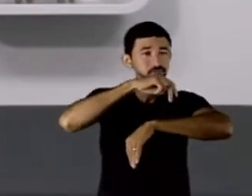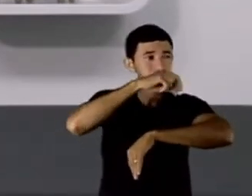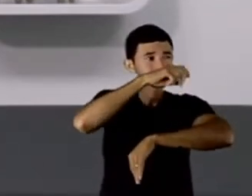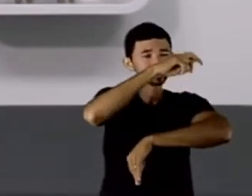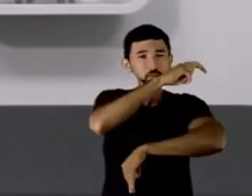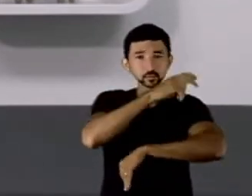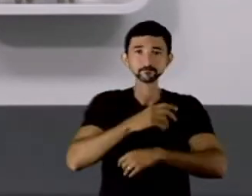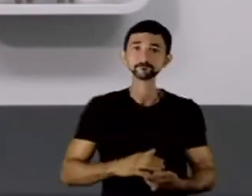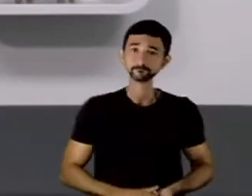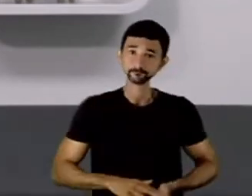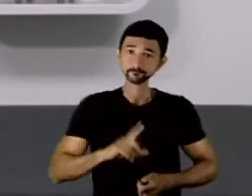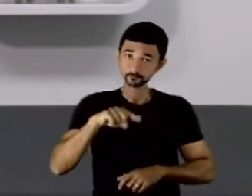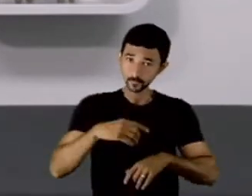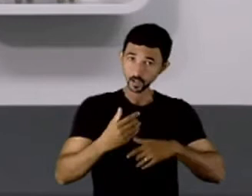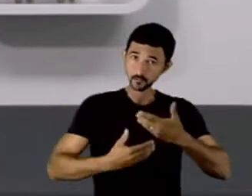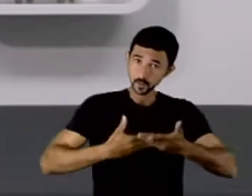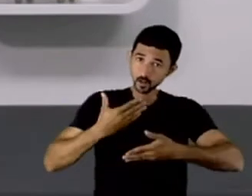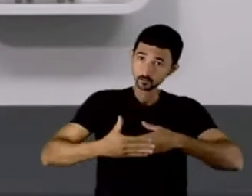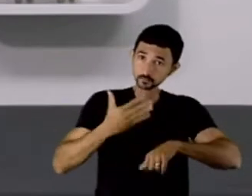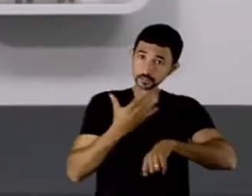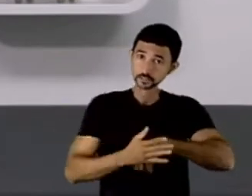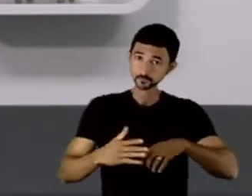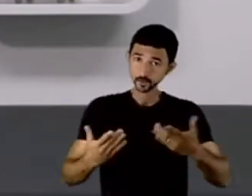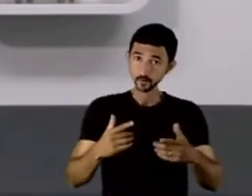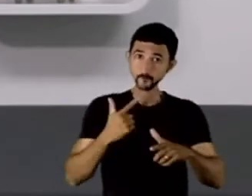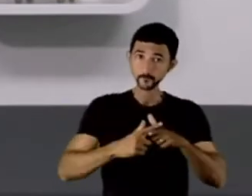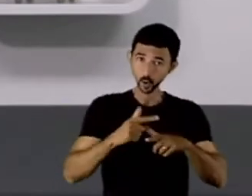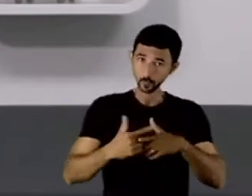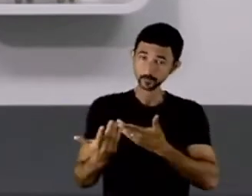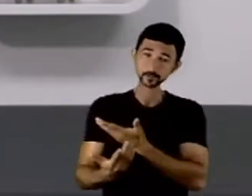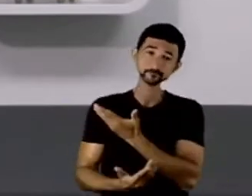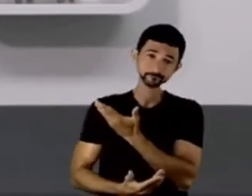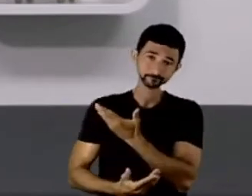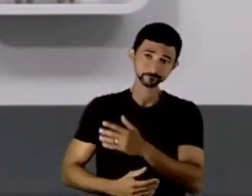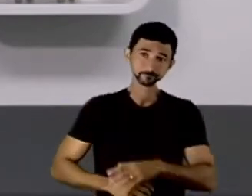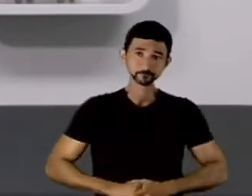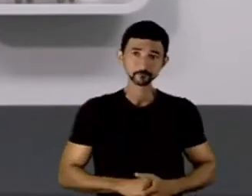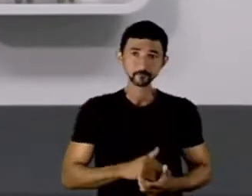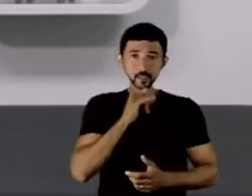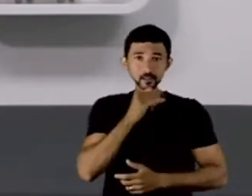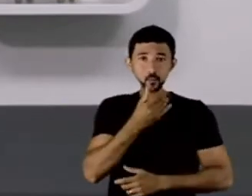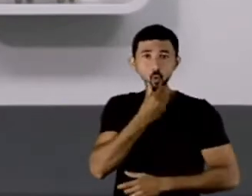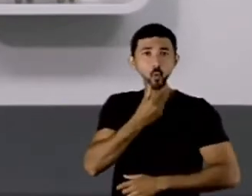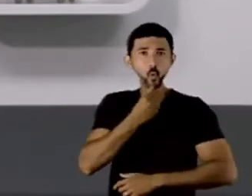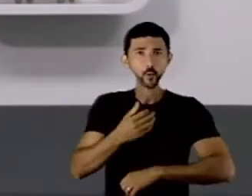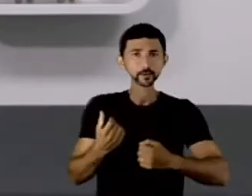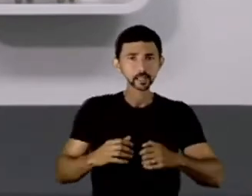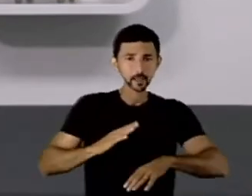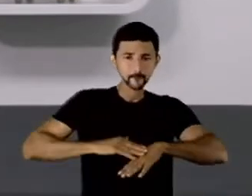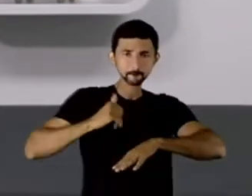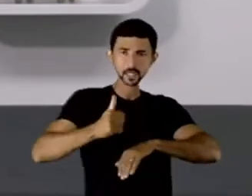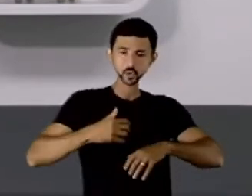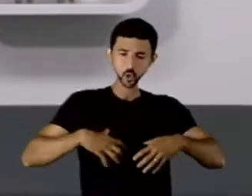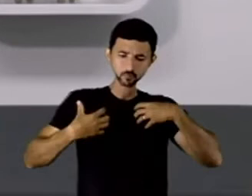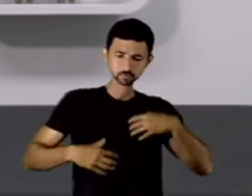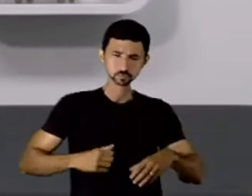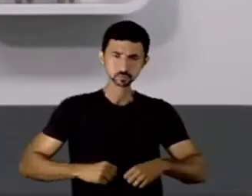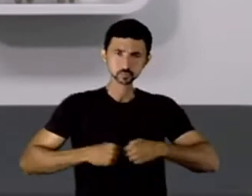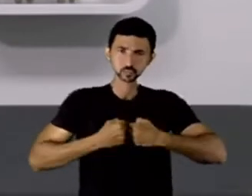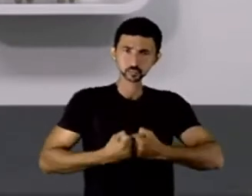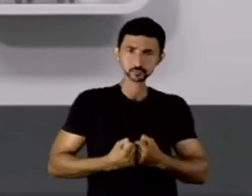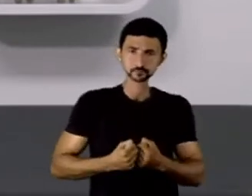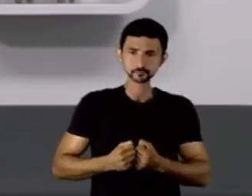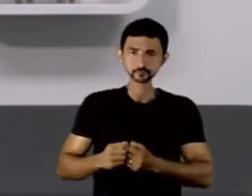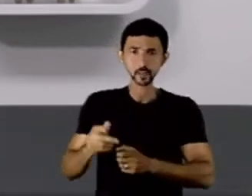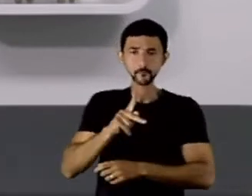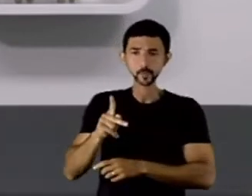dias. É isso que está acontecendo nesse problema com o Robério. Como ele quer melhorar o condicionamento, ele foi com seu